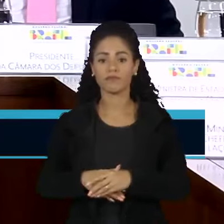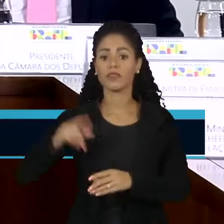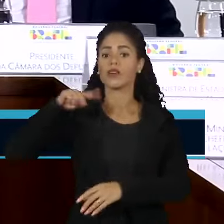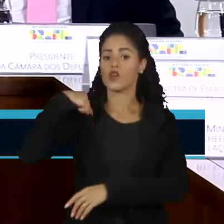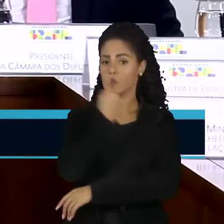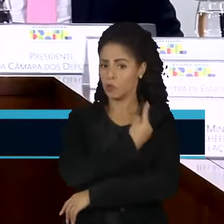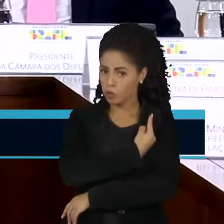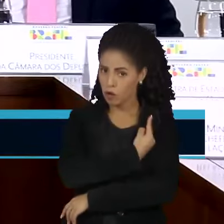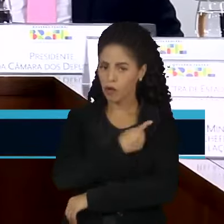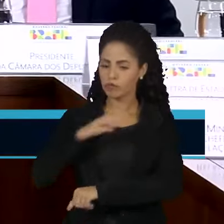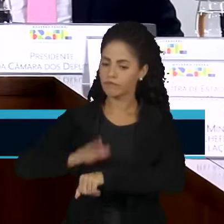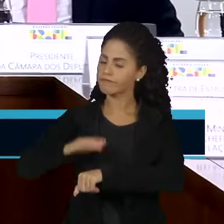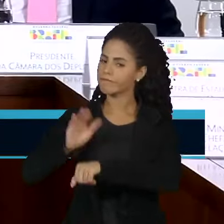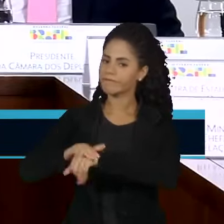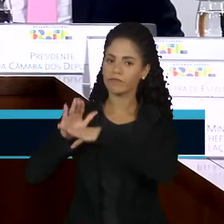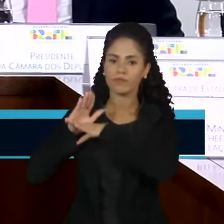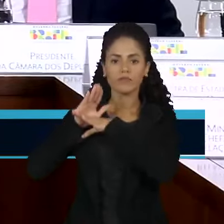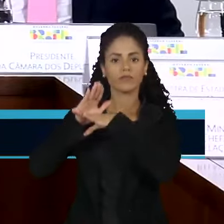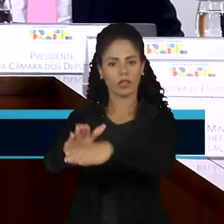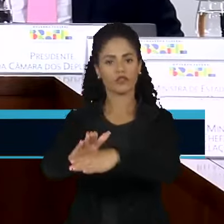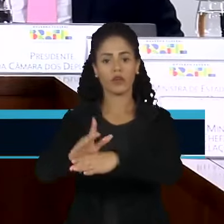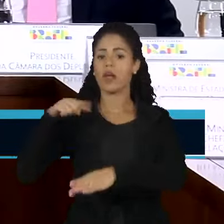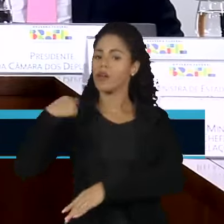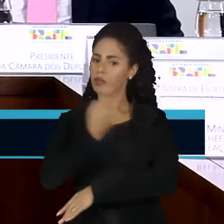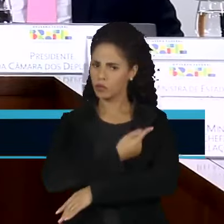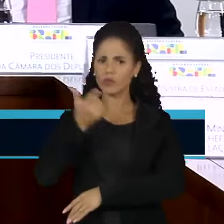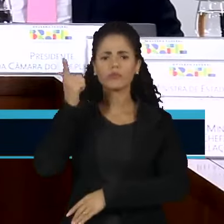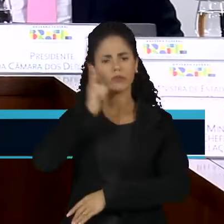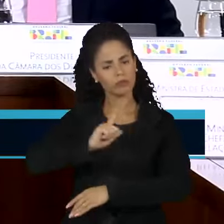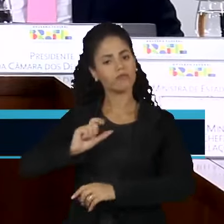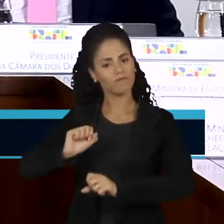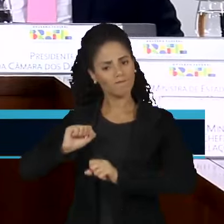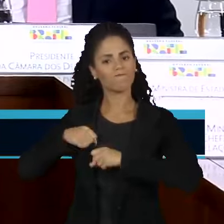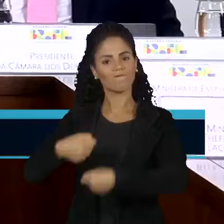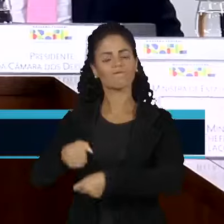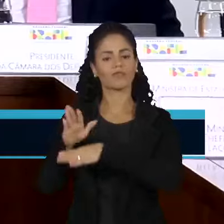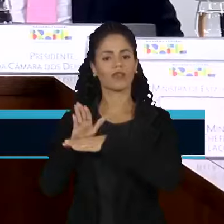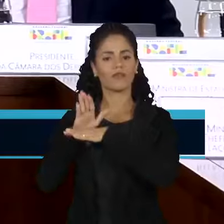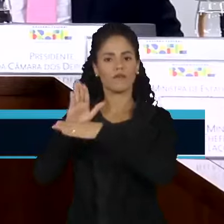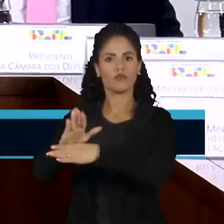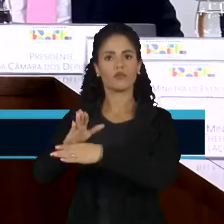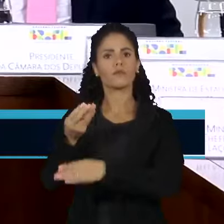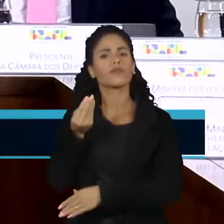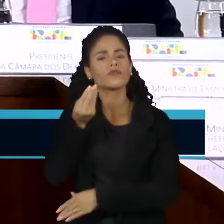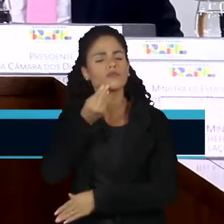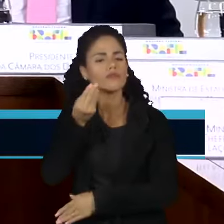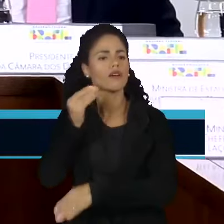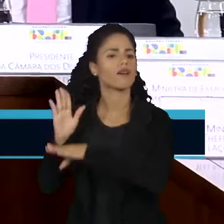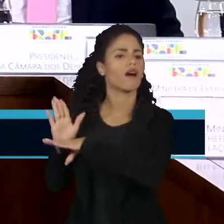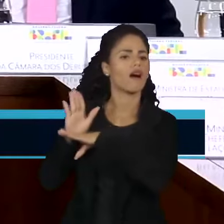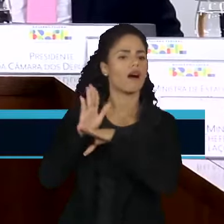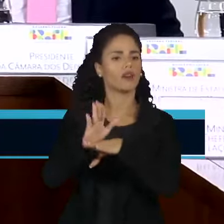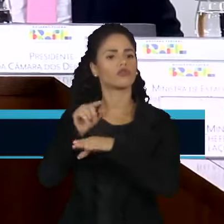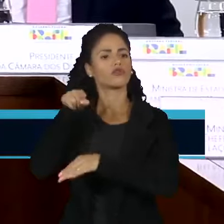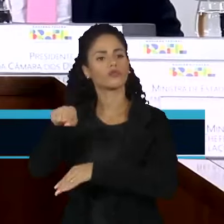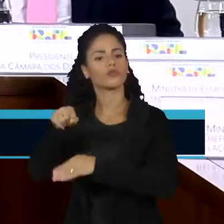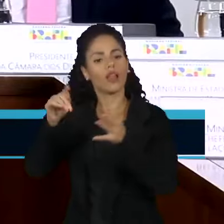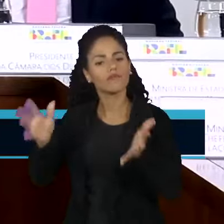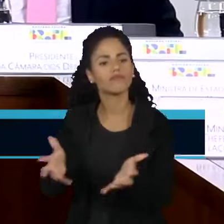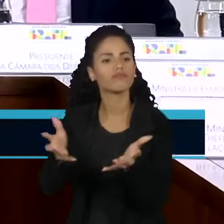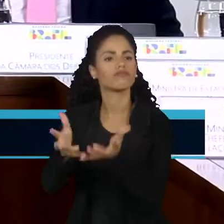fazer tudo o que estiver ao nosso alcance para que a gente contribua com a recuperação